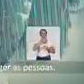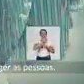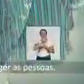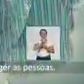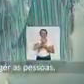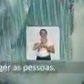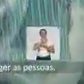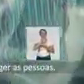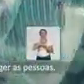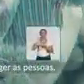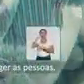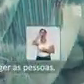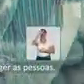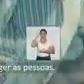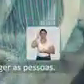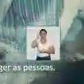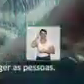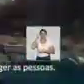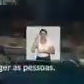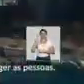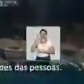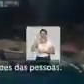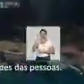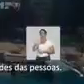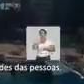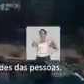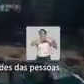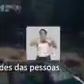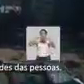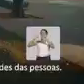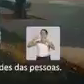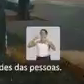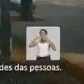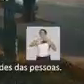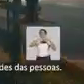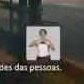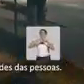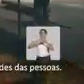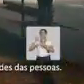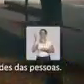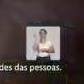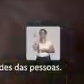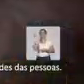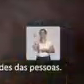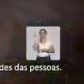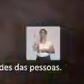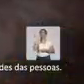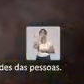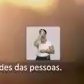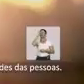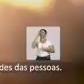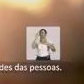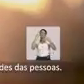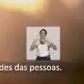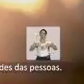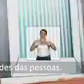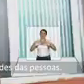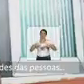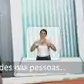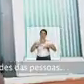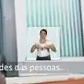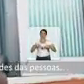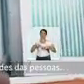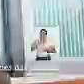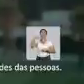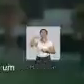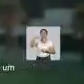personalidade, cuidar e proteger as pessoas. Eu conheço cada canto da cidade e sei o que está por trás das